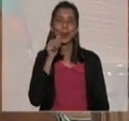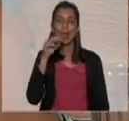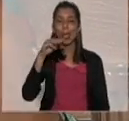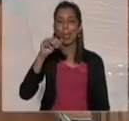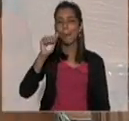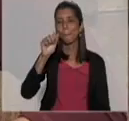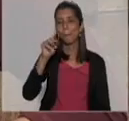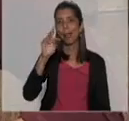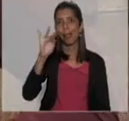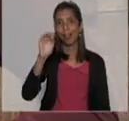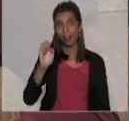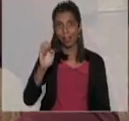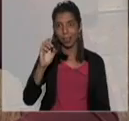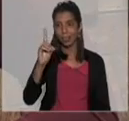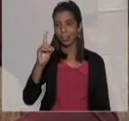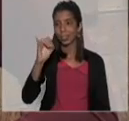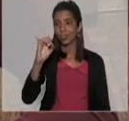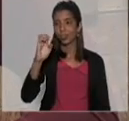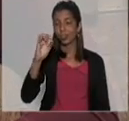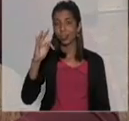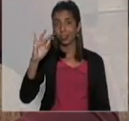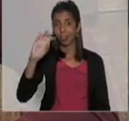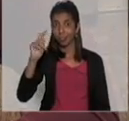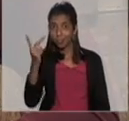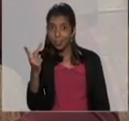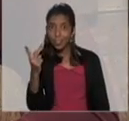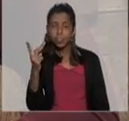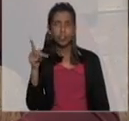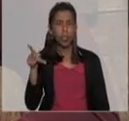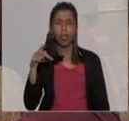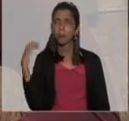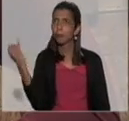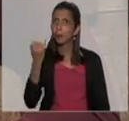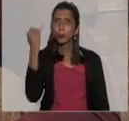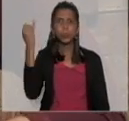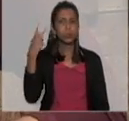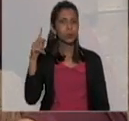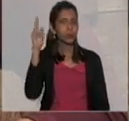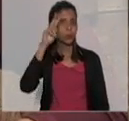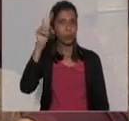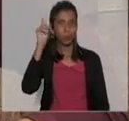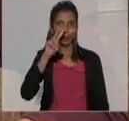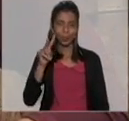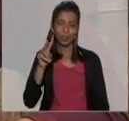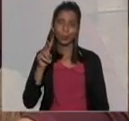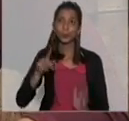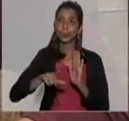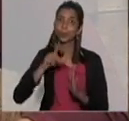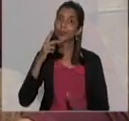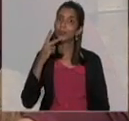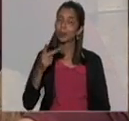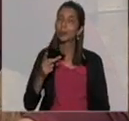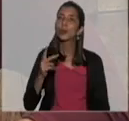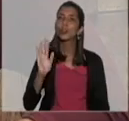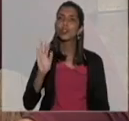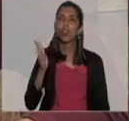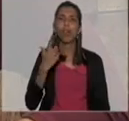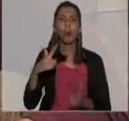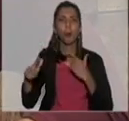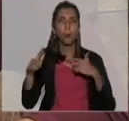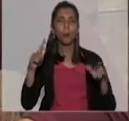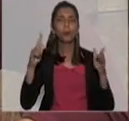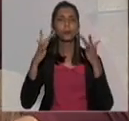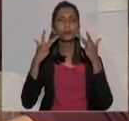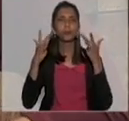vamos falar pode falar incl porque a marriz foi assim um Marco na sua história eu acho como eu disse a você já assisti você em outros